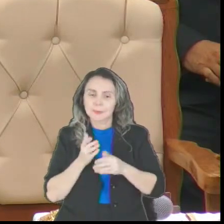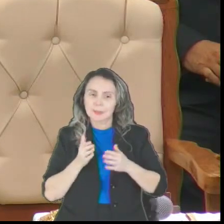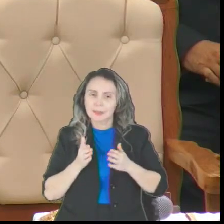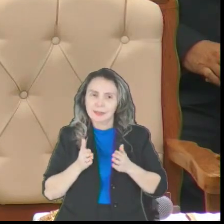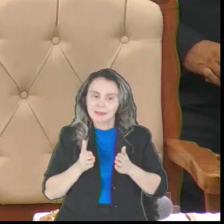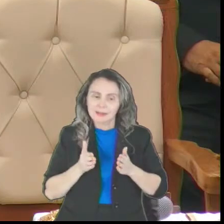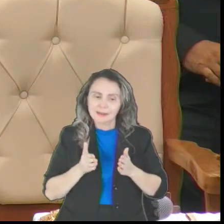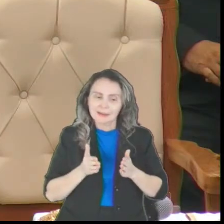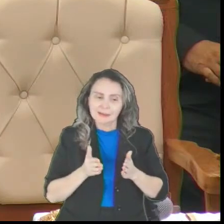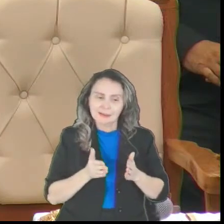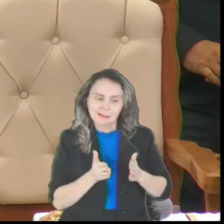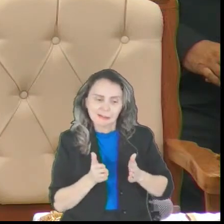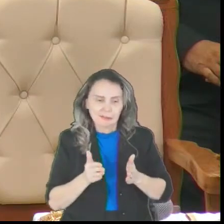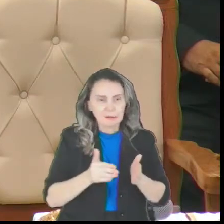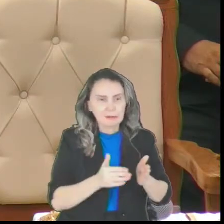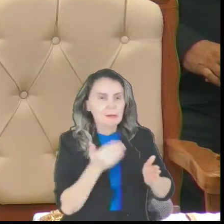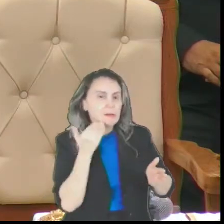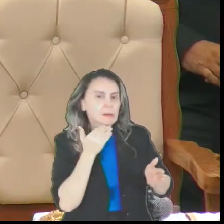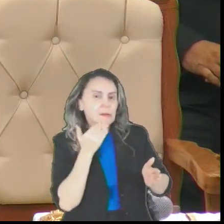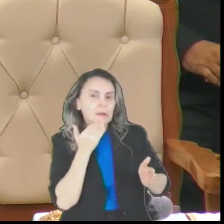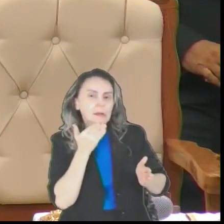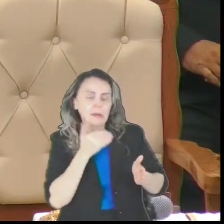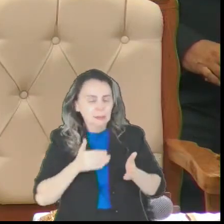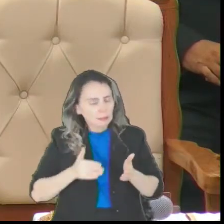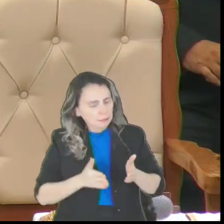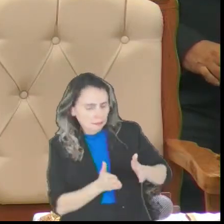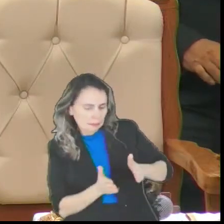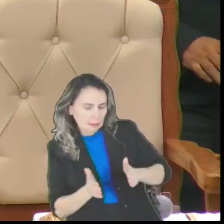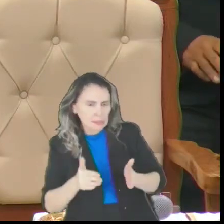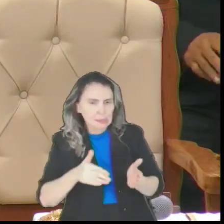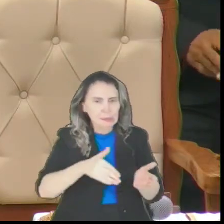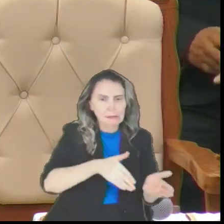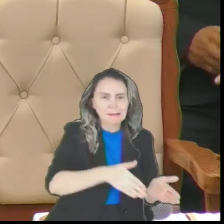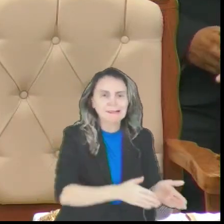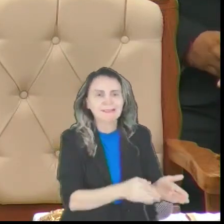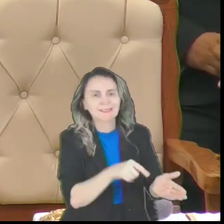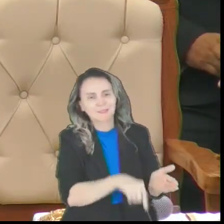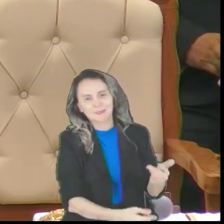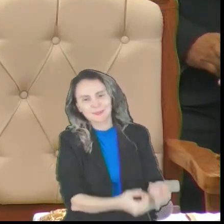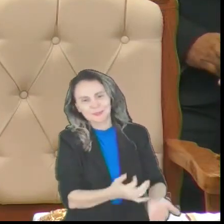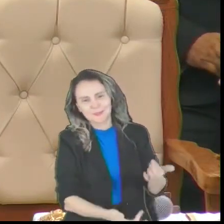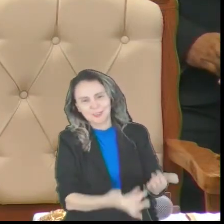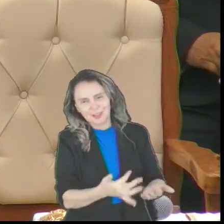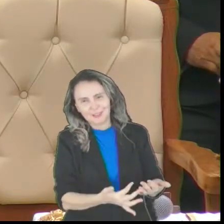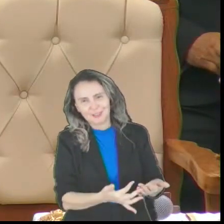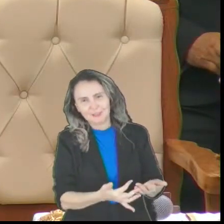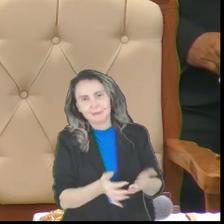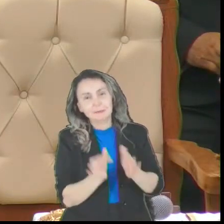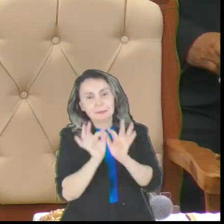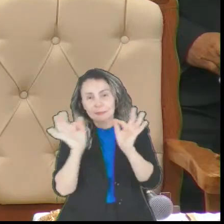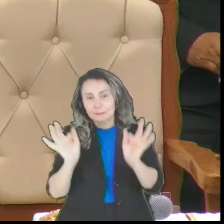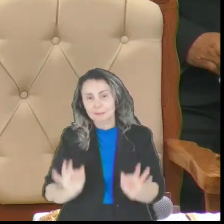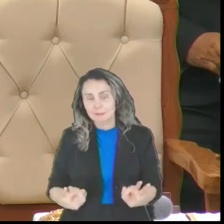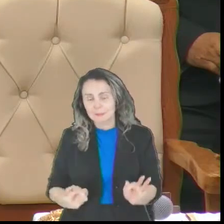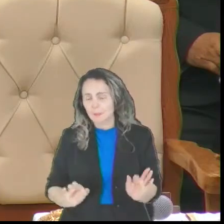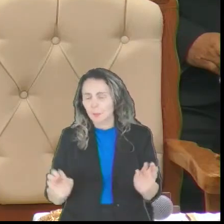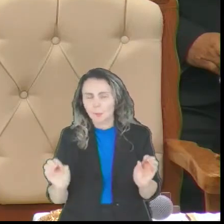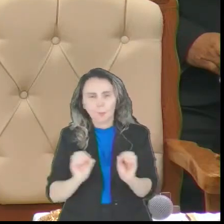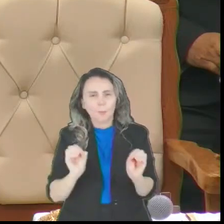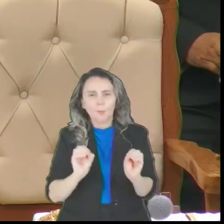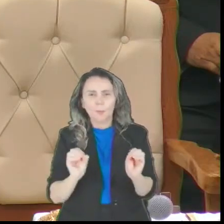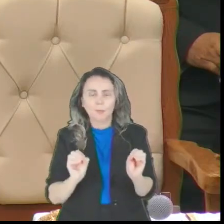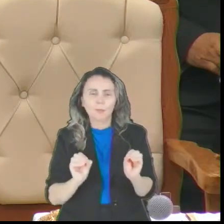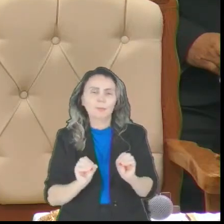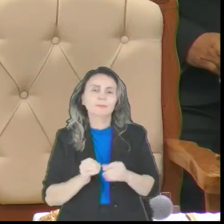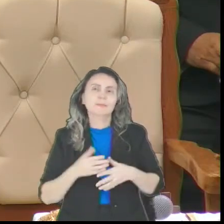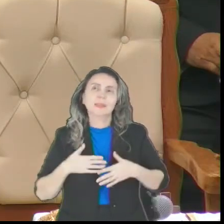são direitos, que não levam a Deus, que não traz felicidade, que não traz